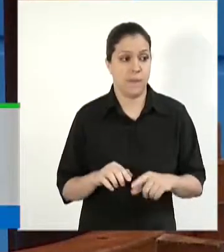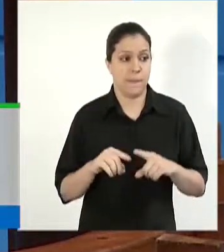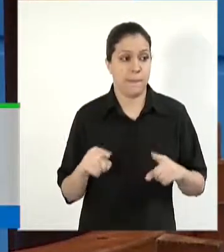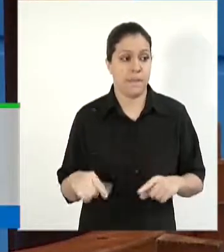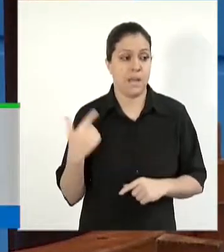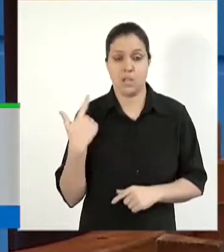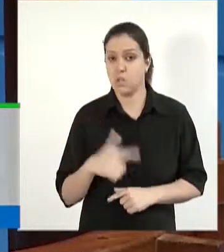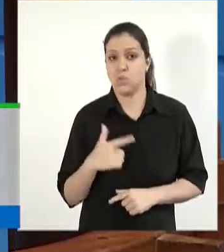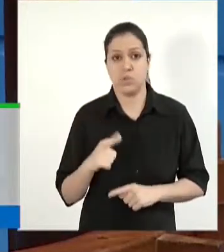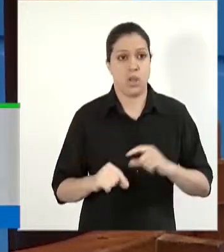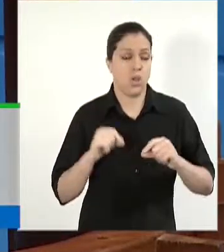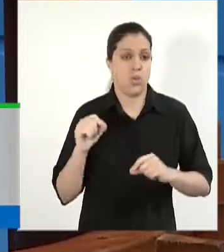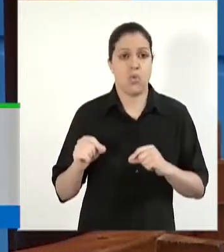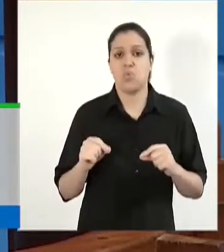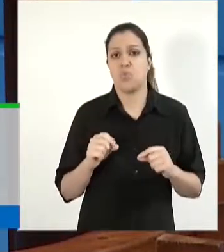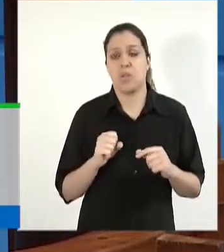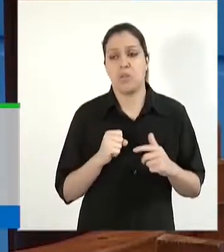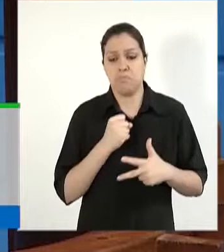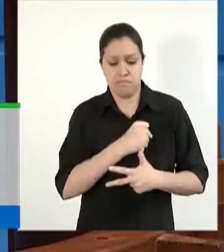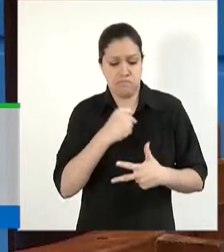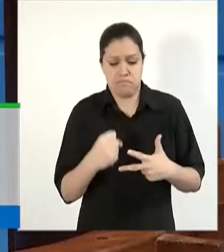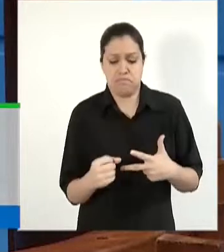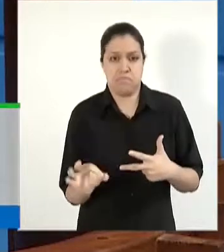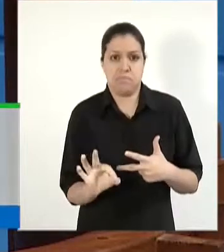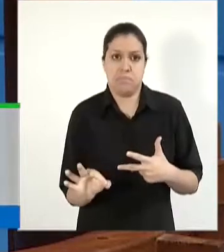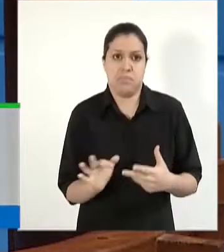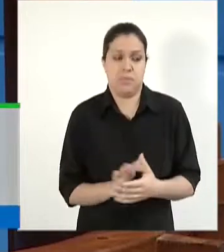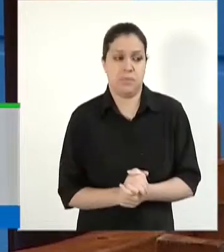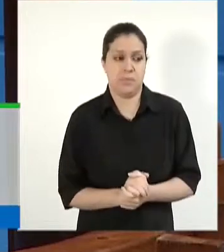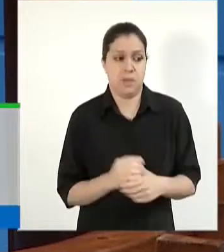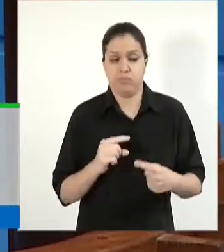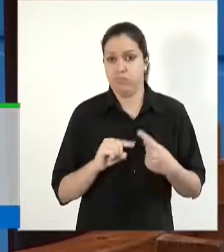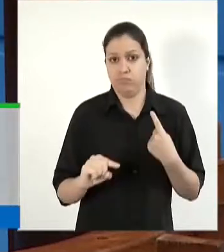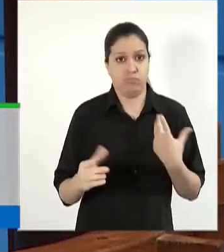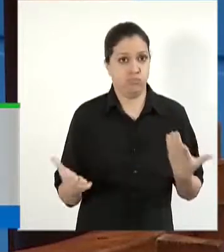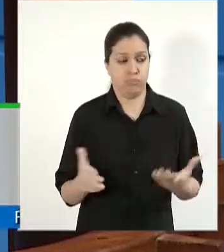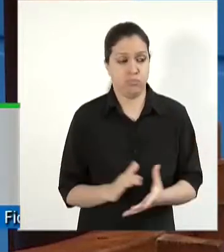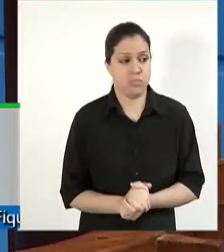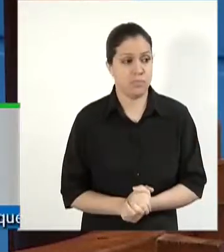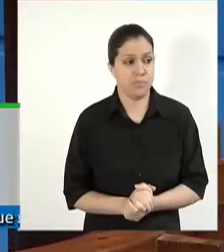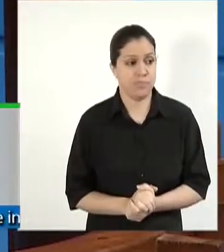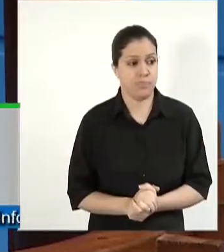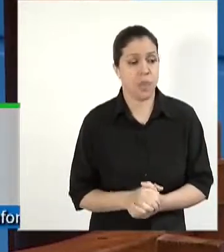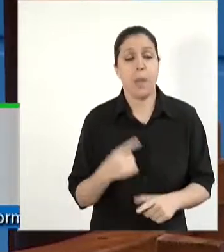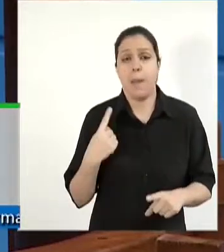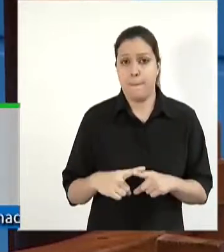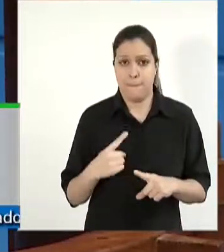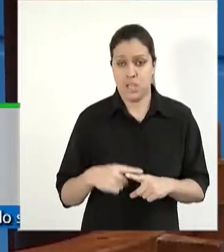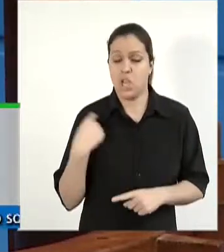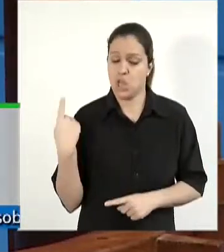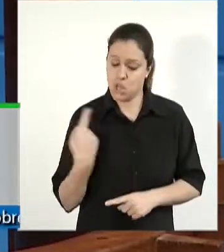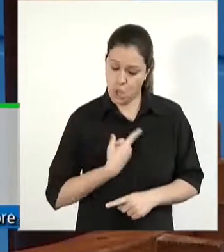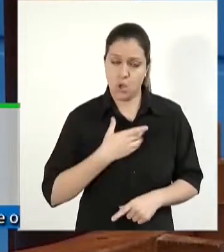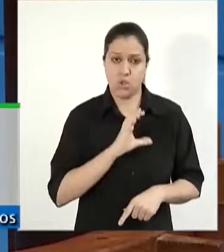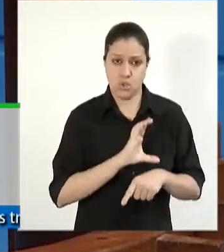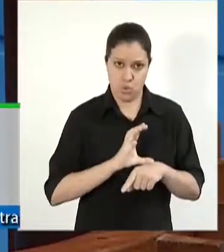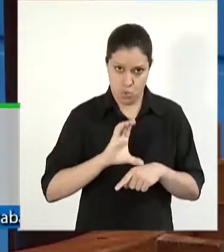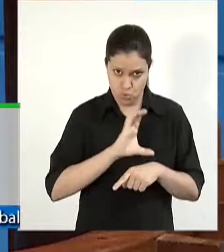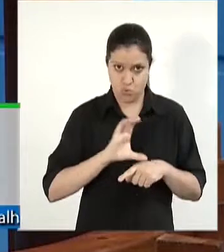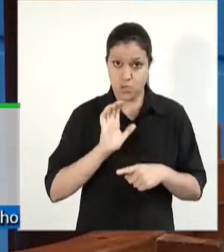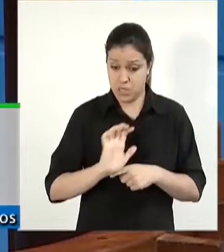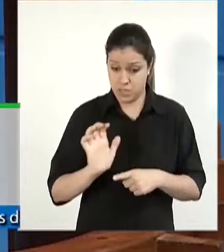nenhum tipo de poder para assim dispor. Porque a nossa Constituição